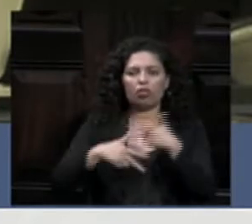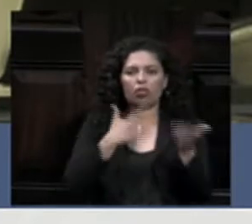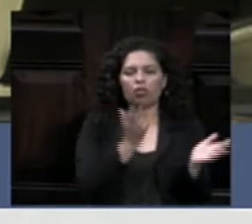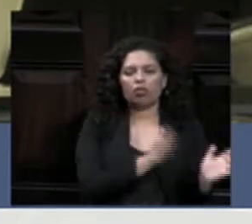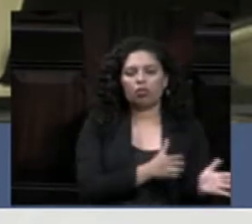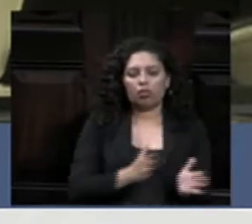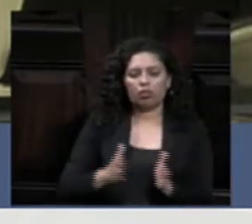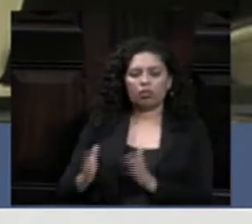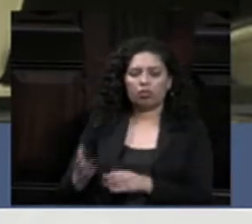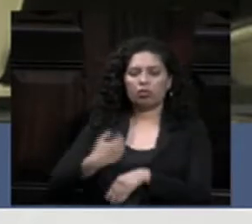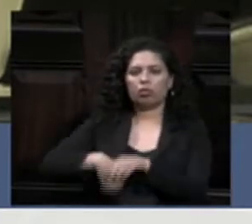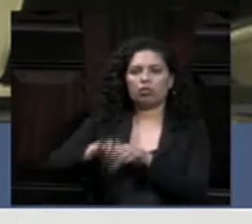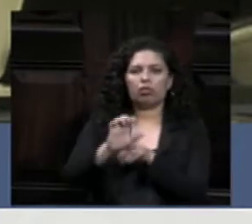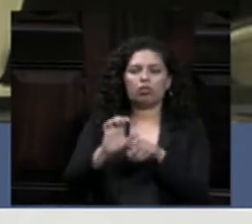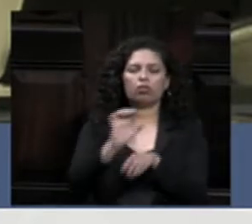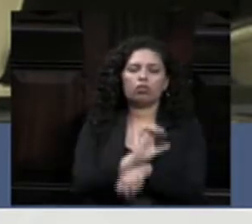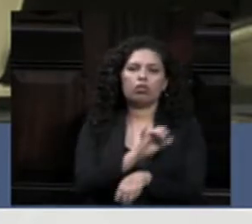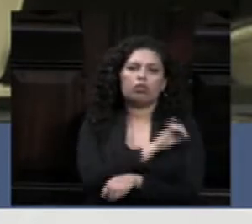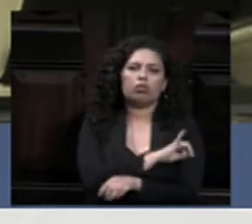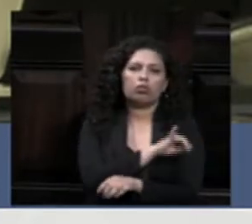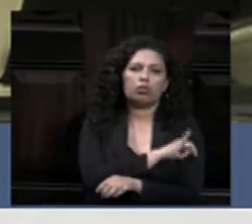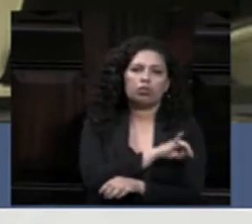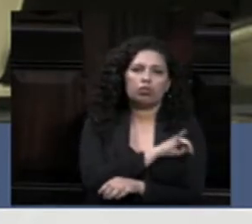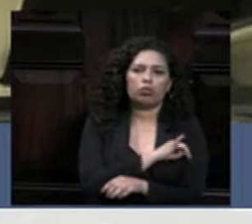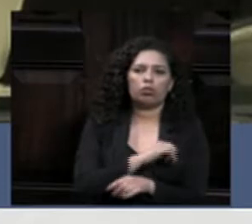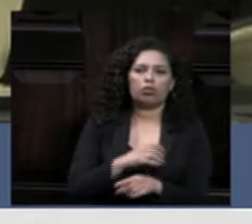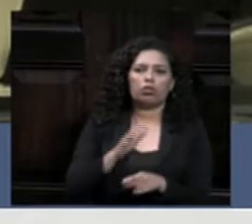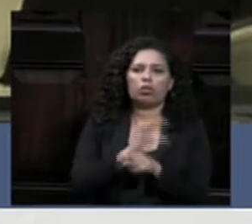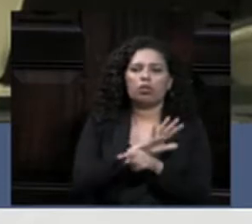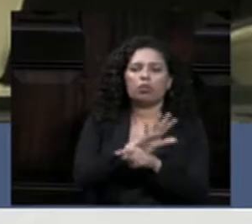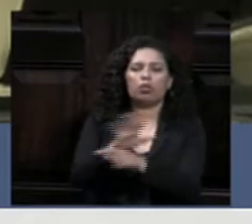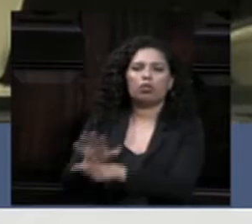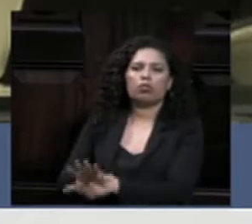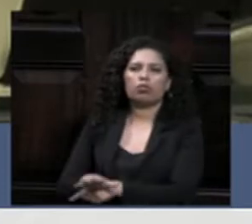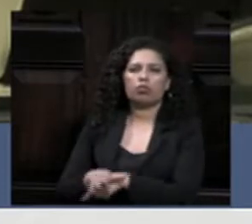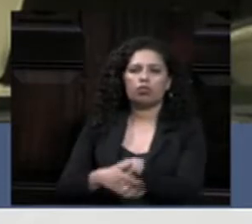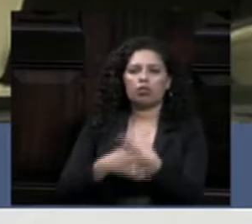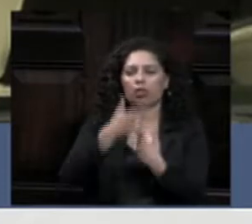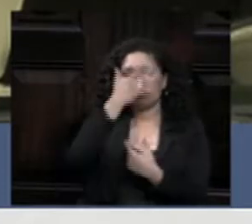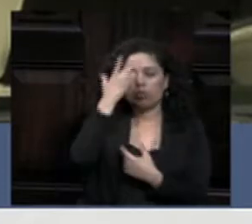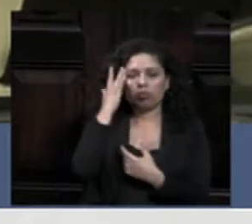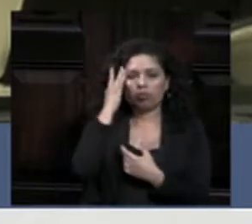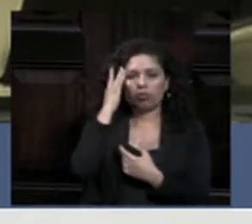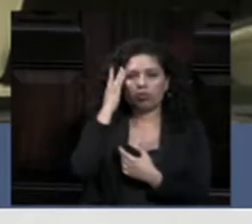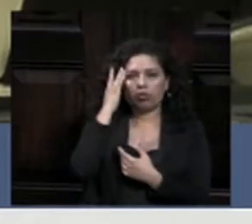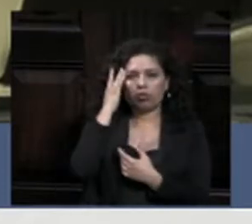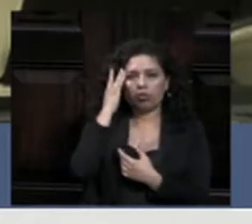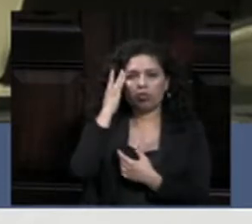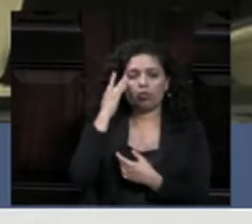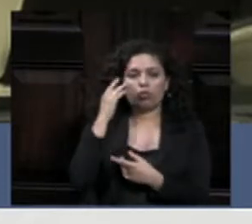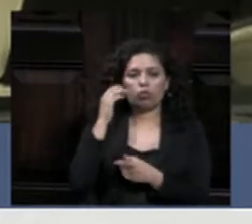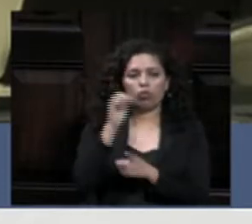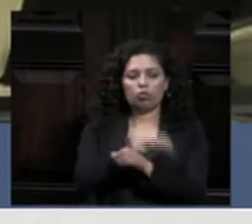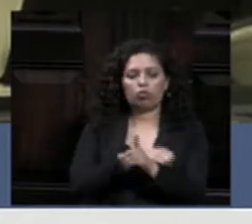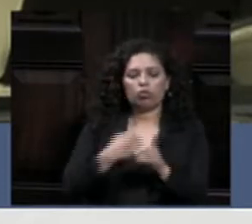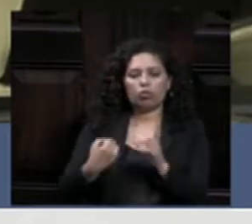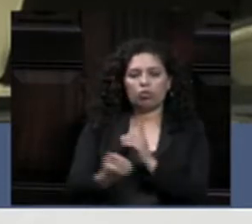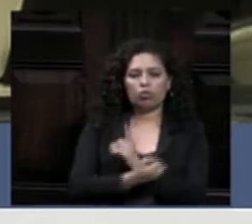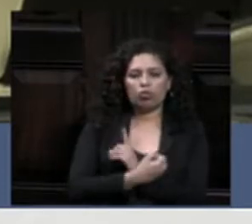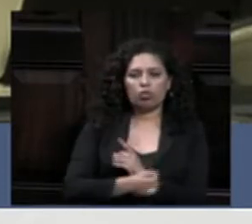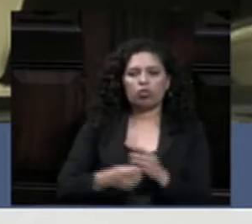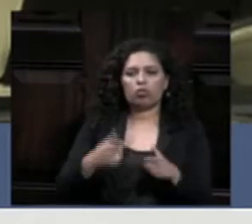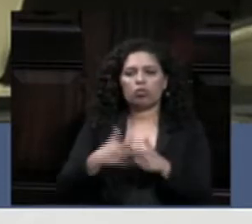Rio de Janeiro, que visa dar acolhimento e atendimento às pessoas em estado de vulnerabilidade social em situação de elevado risco de